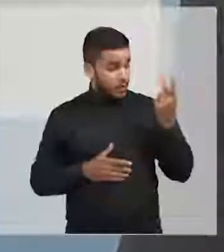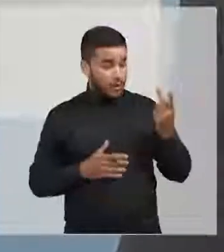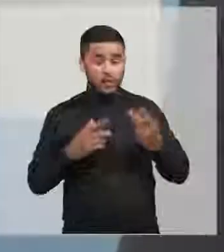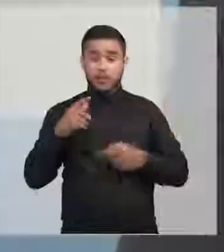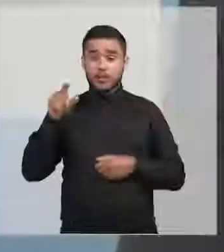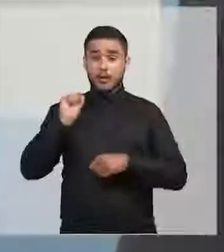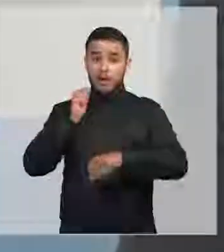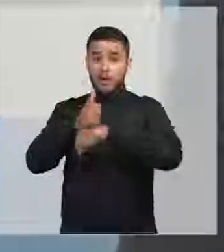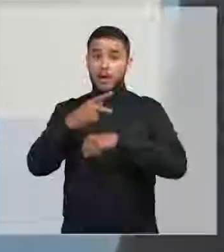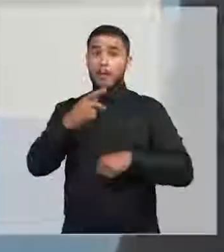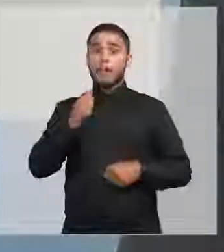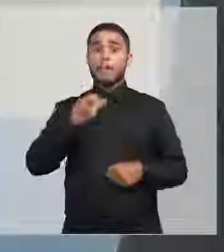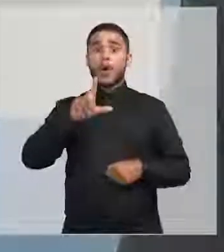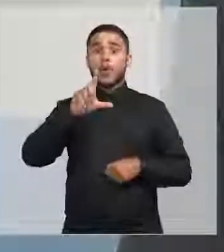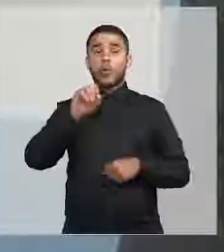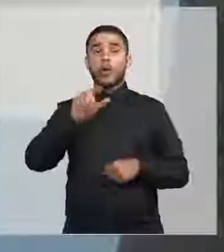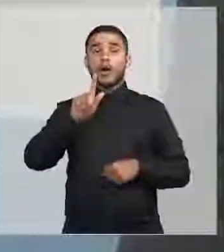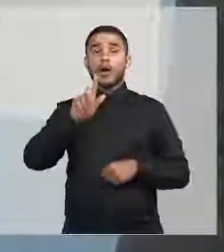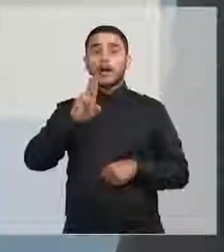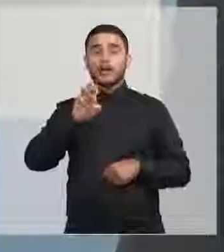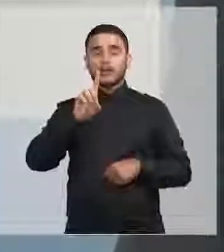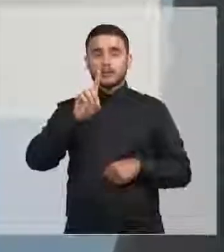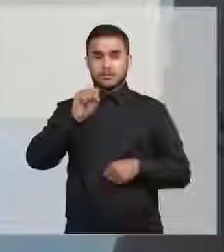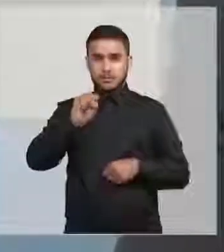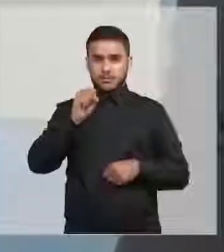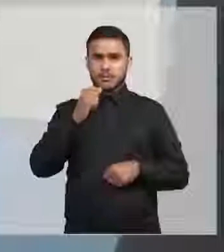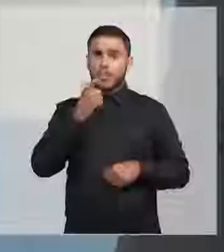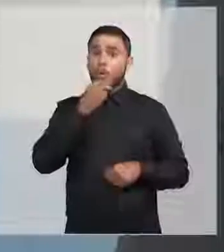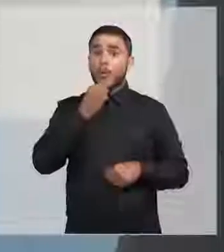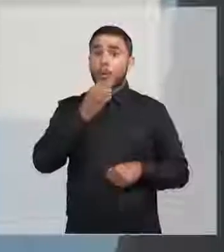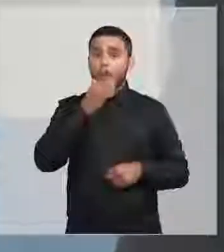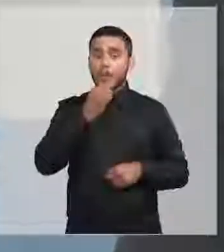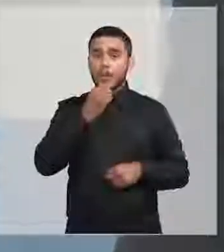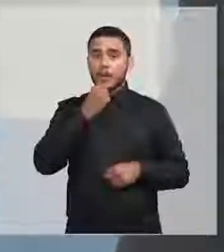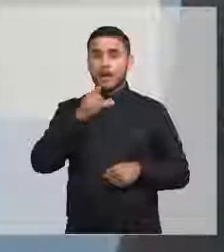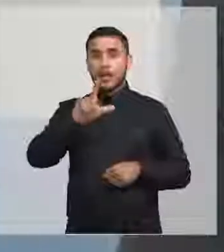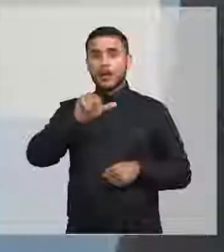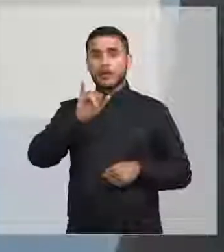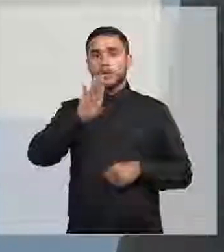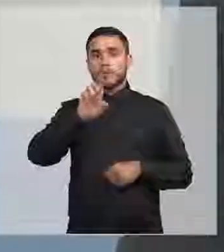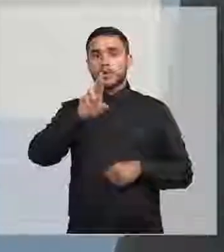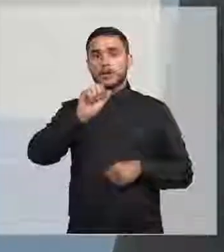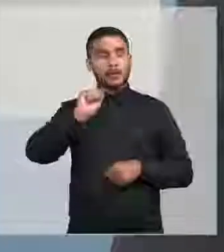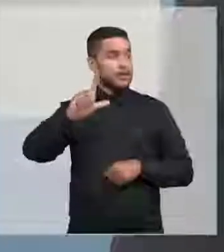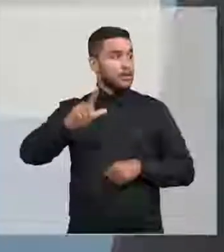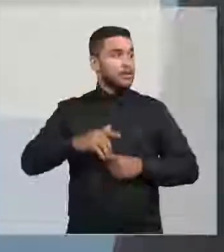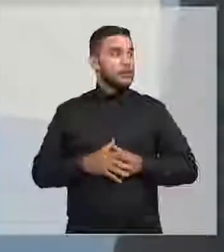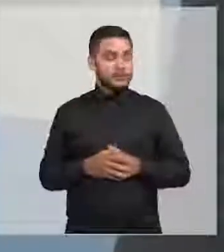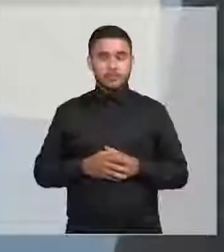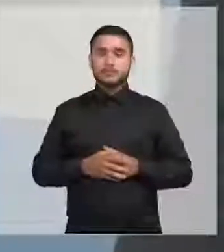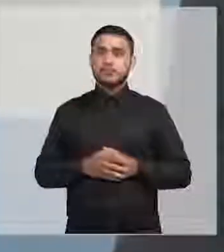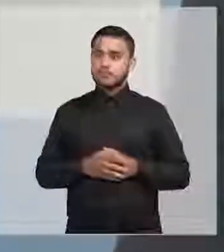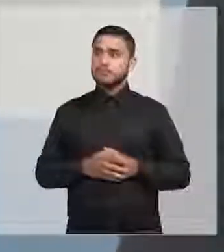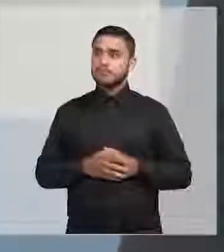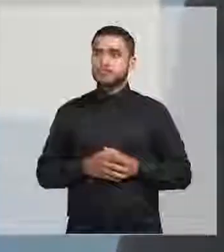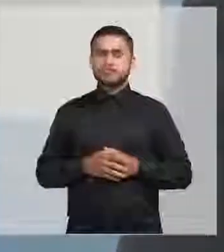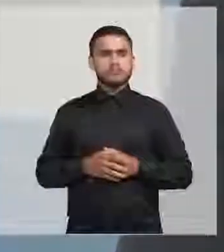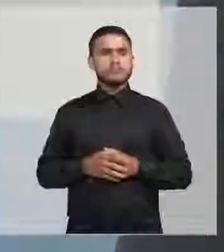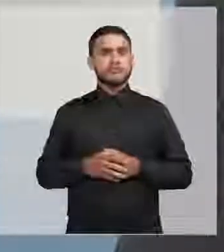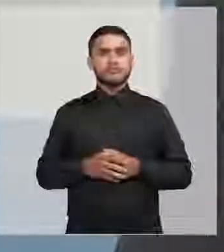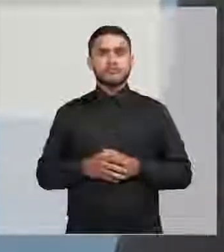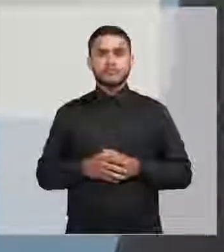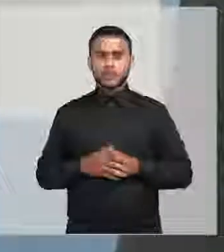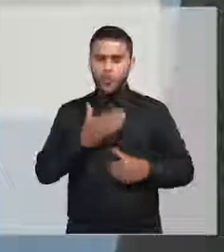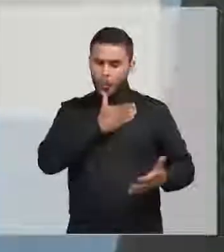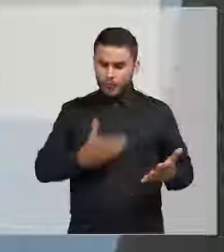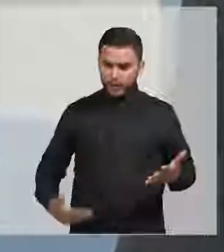liberalismo, esse liberalismo econômico exacerbado... Ele é neoliberal. Ele defende... É mais do que neoliberal. É ultraliberal. É ultraliberal. Ele defende o